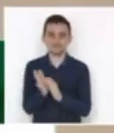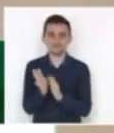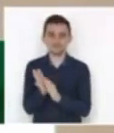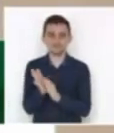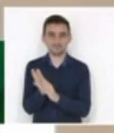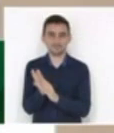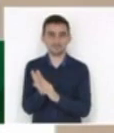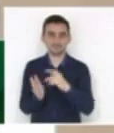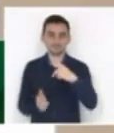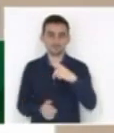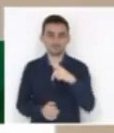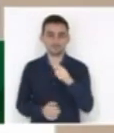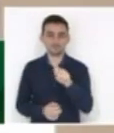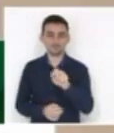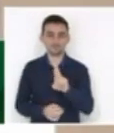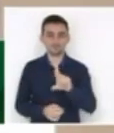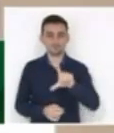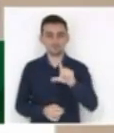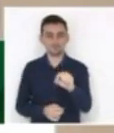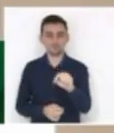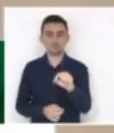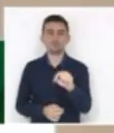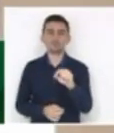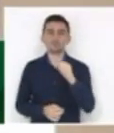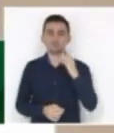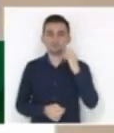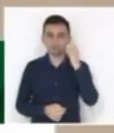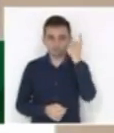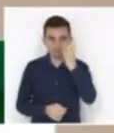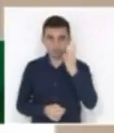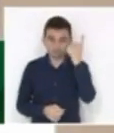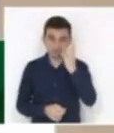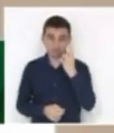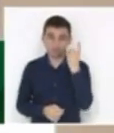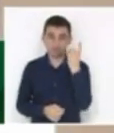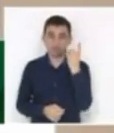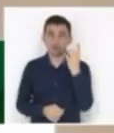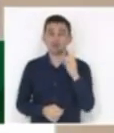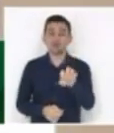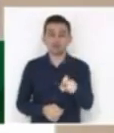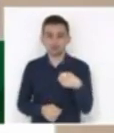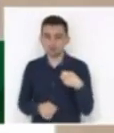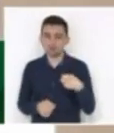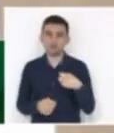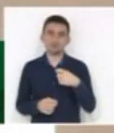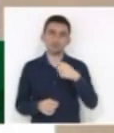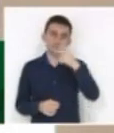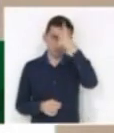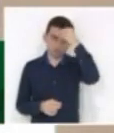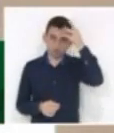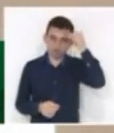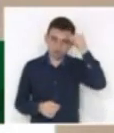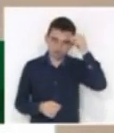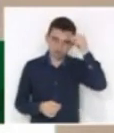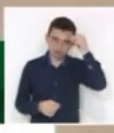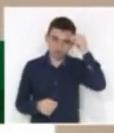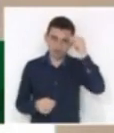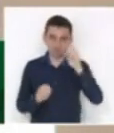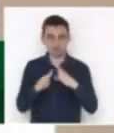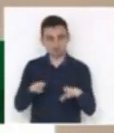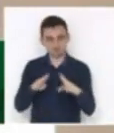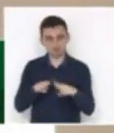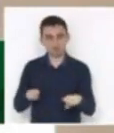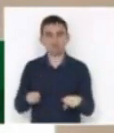ao Paulo Eixo, que foi nosso deputado aqui, ex-prefeito de Brusque, que teve essa grandiosa ideia de